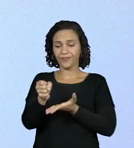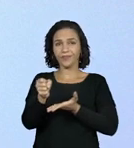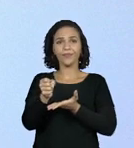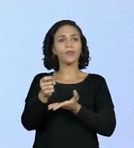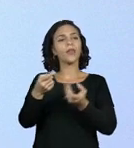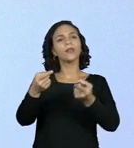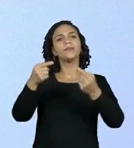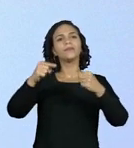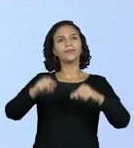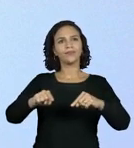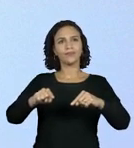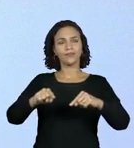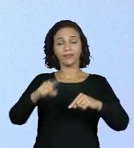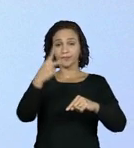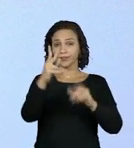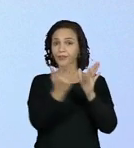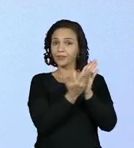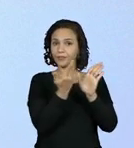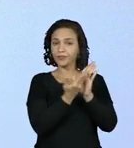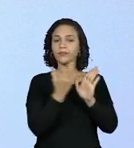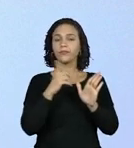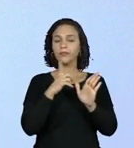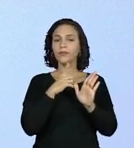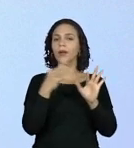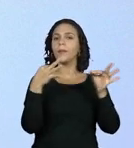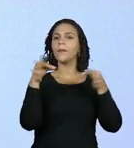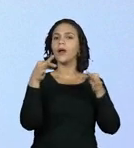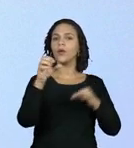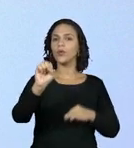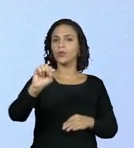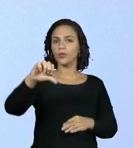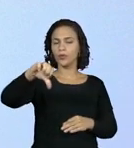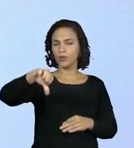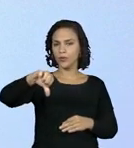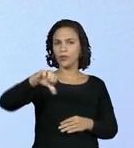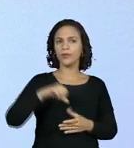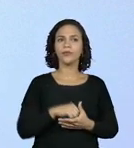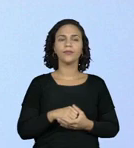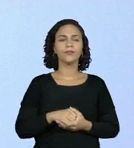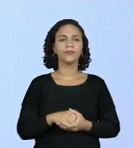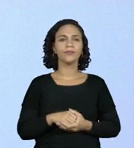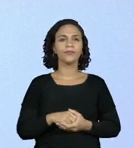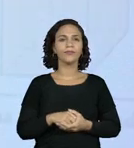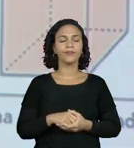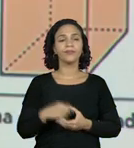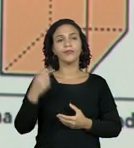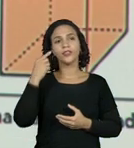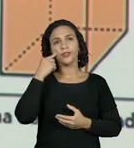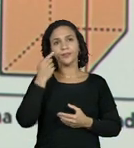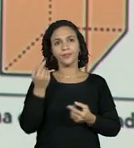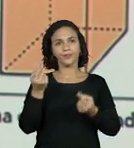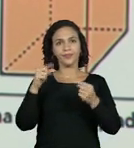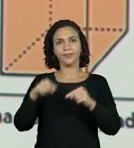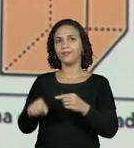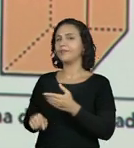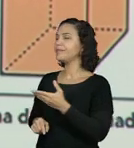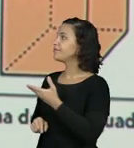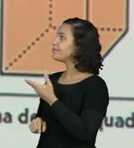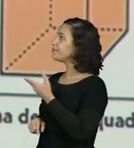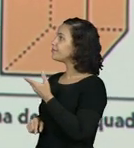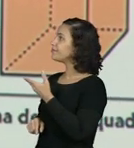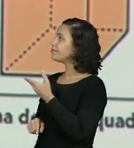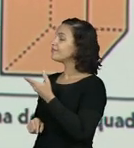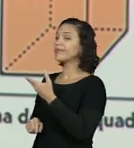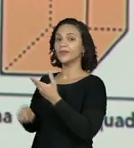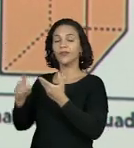falar? Essa imagem que está no livro de vocês, na página 89, tá? Nós temos o prisma de base triangular, vocês estão vendo que ele está em